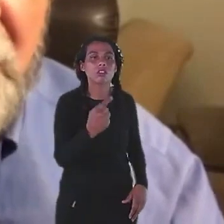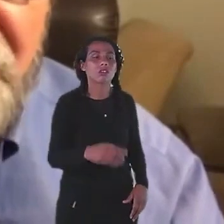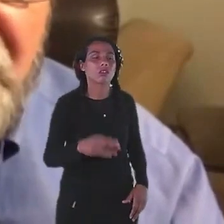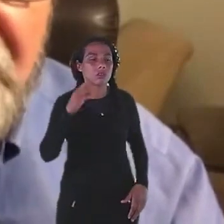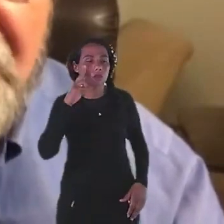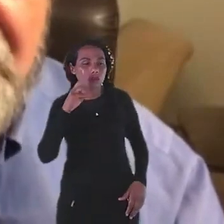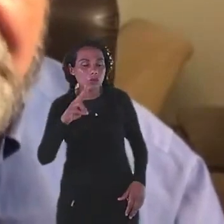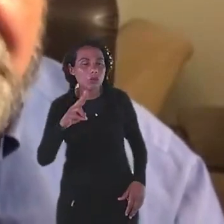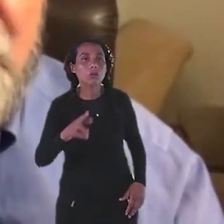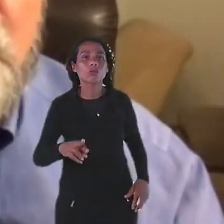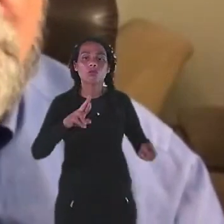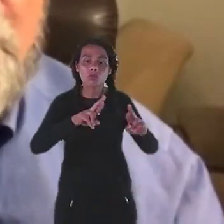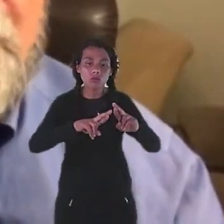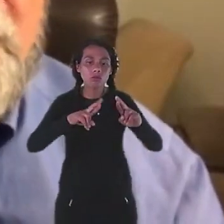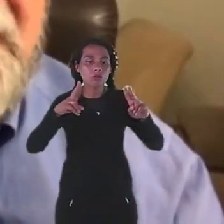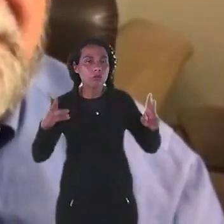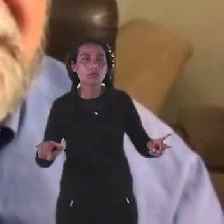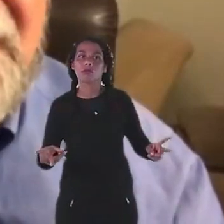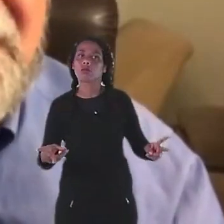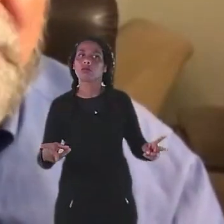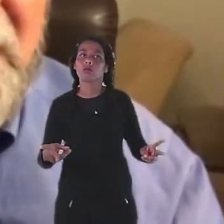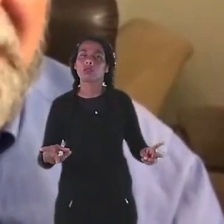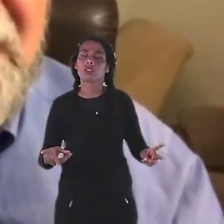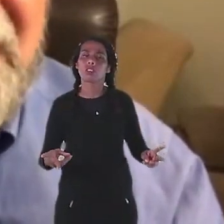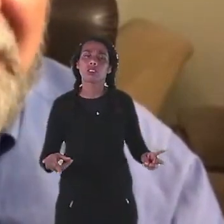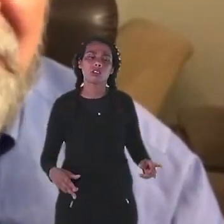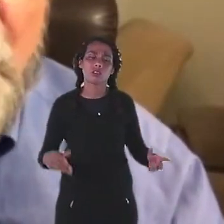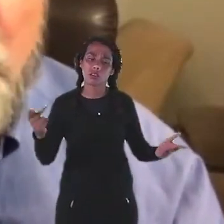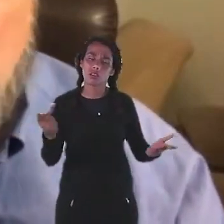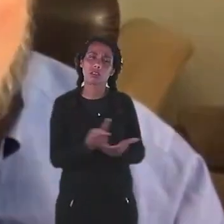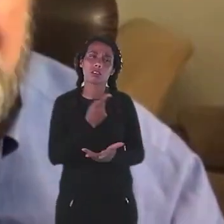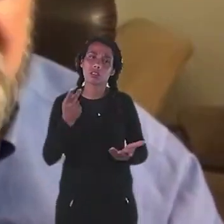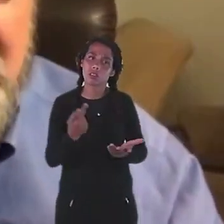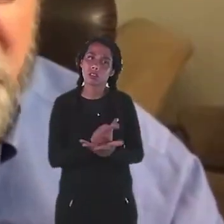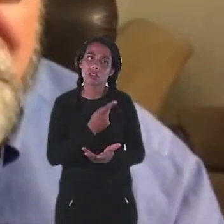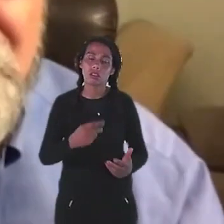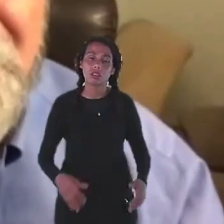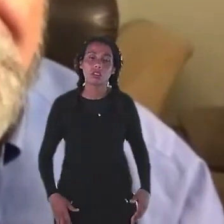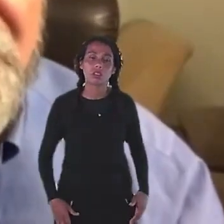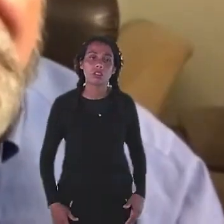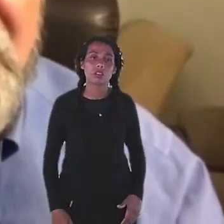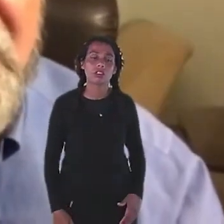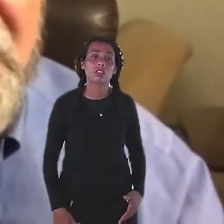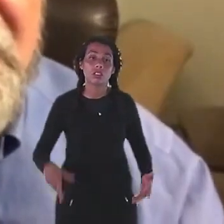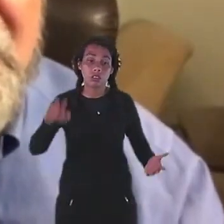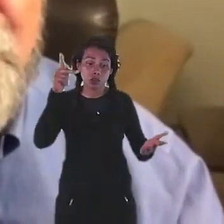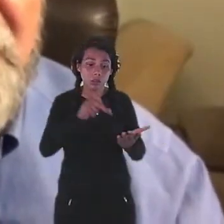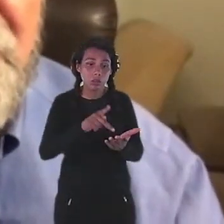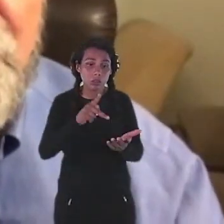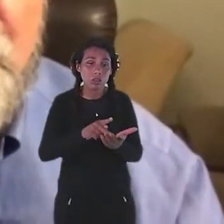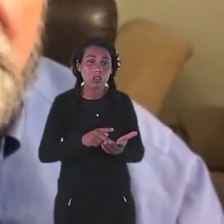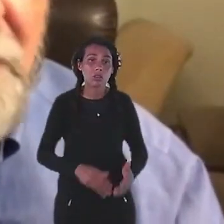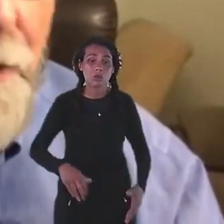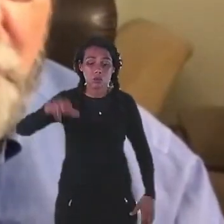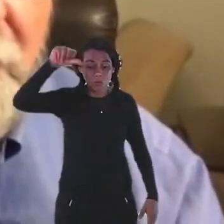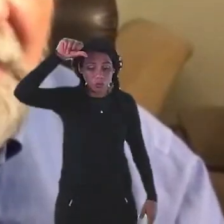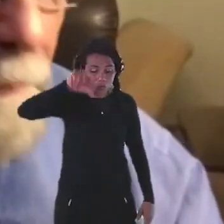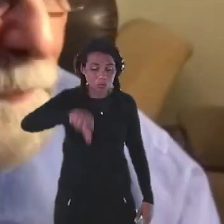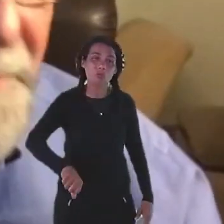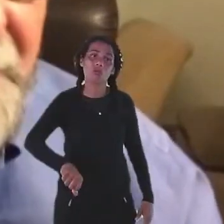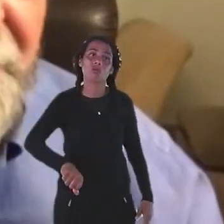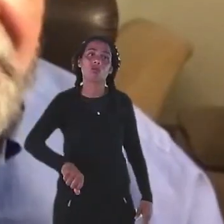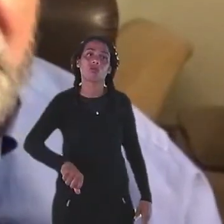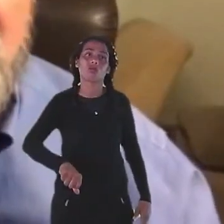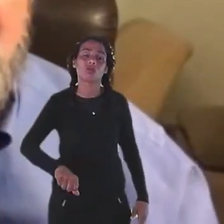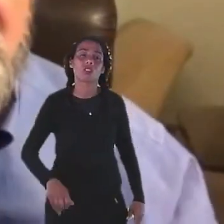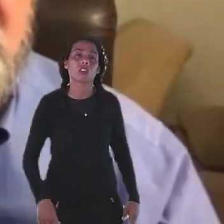visão cosmológica, e com muito pouca intersecção com a realidade ou com outras tribos. E é por isso que em todo lugar